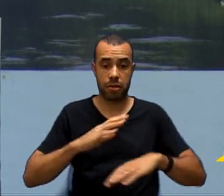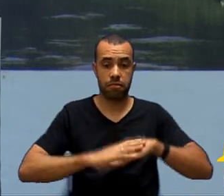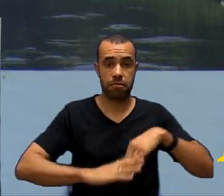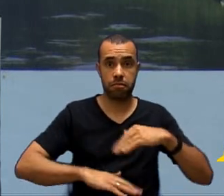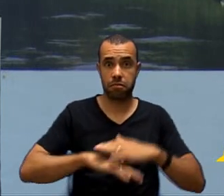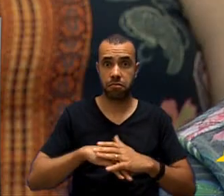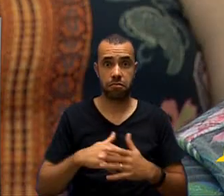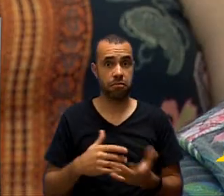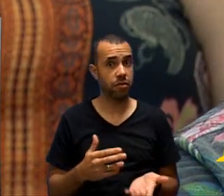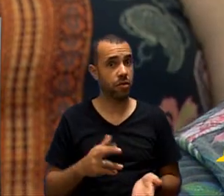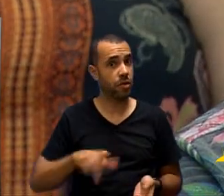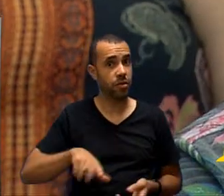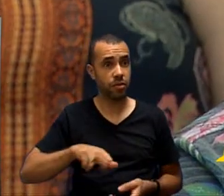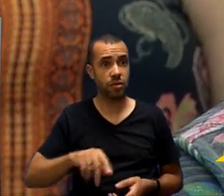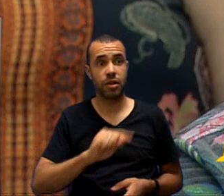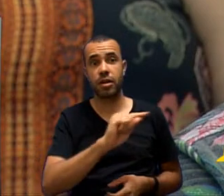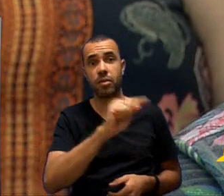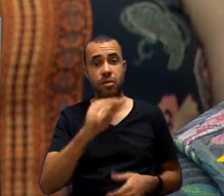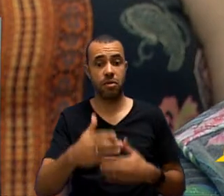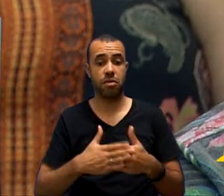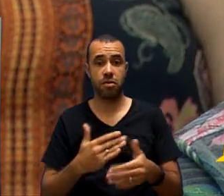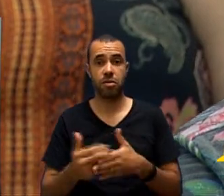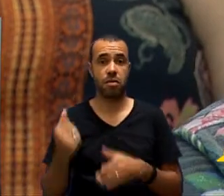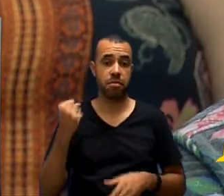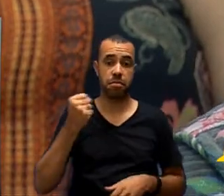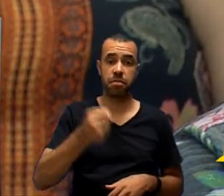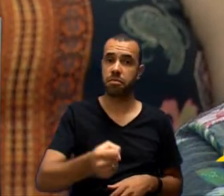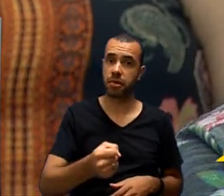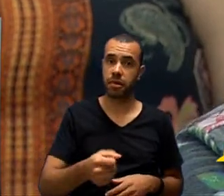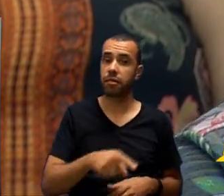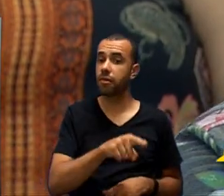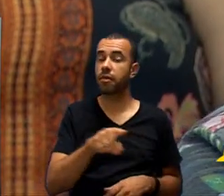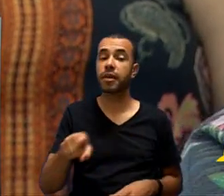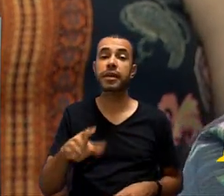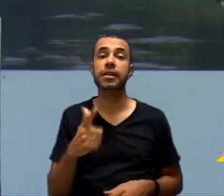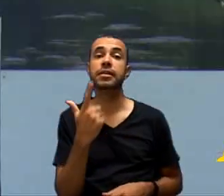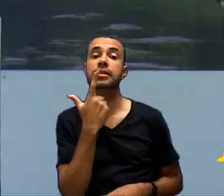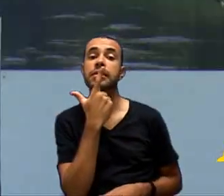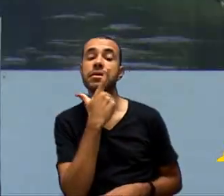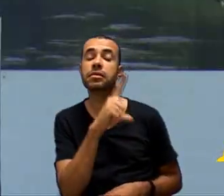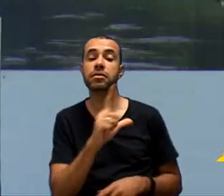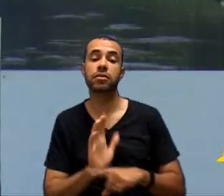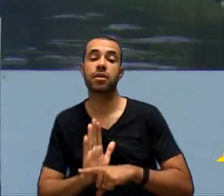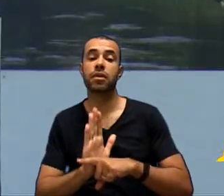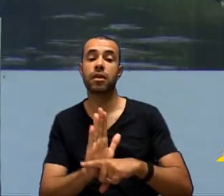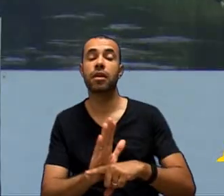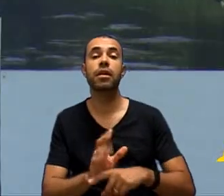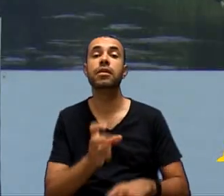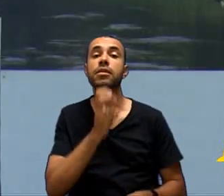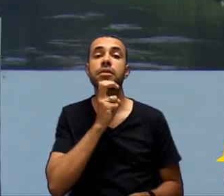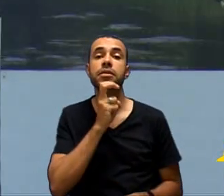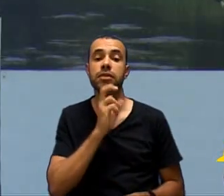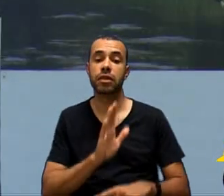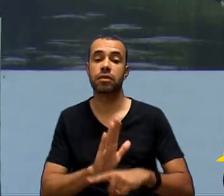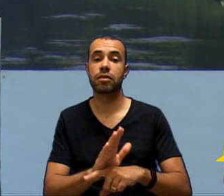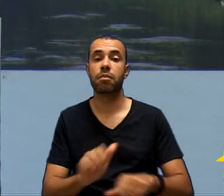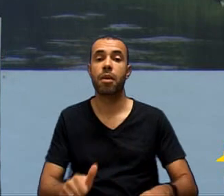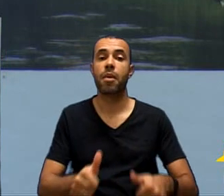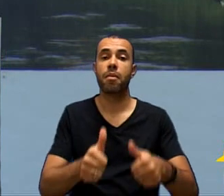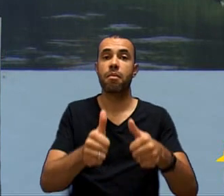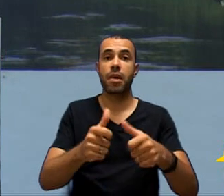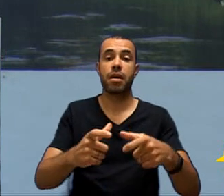a melhor chance da vida de vocês de tornar Sorocaba uma das melhores cidades para se viver nessa